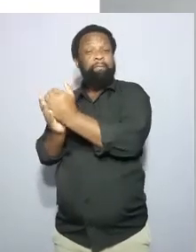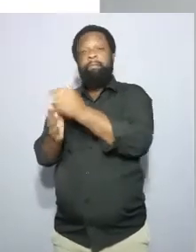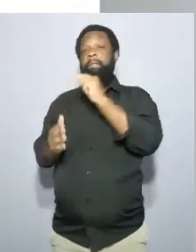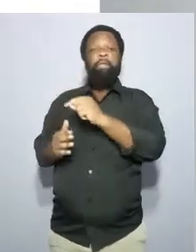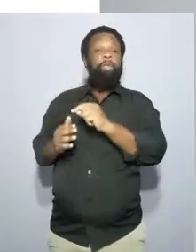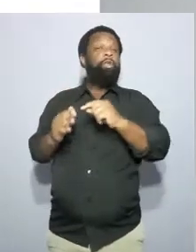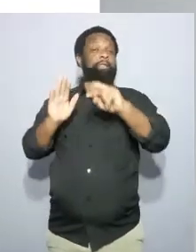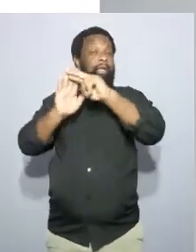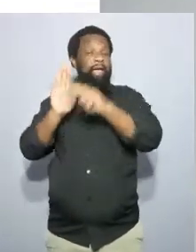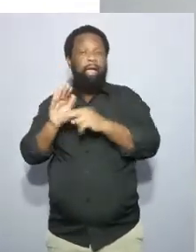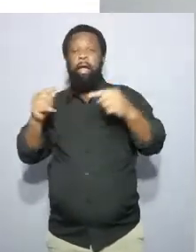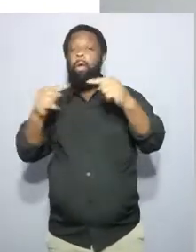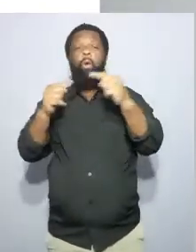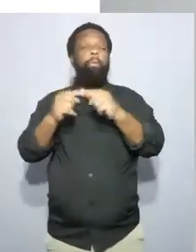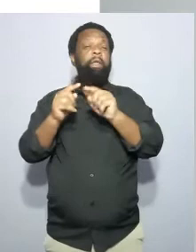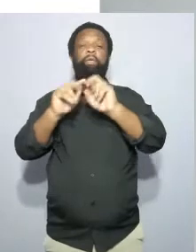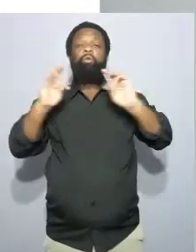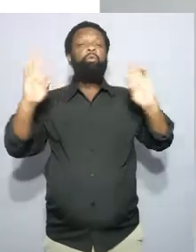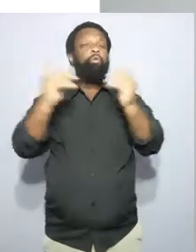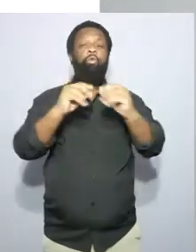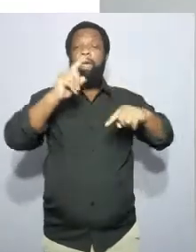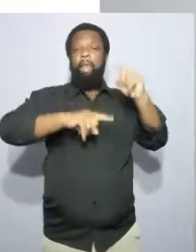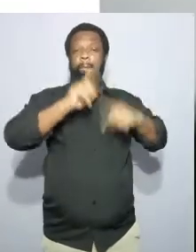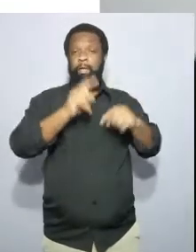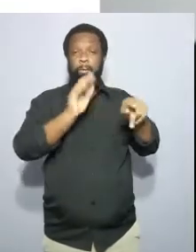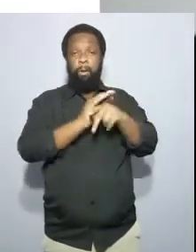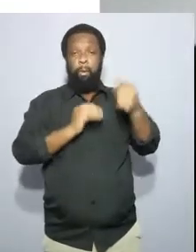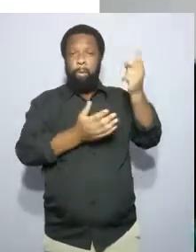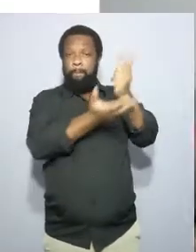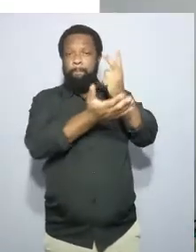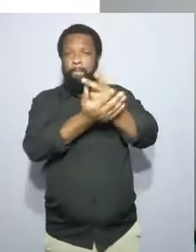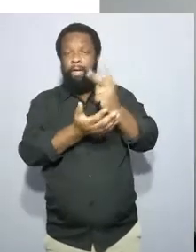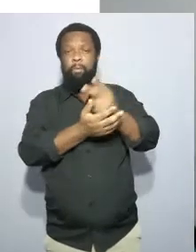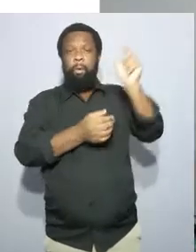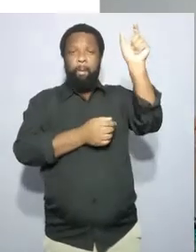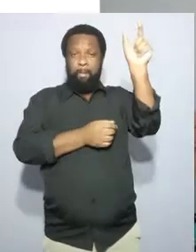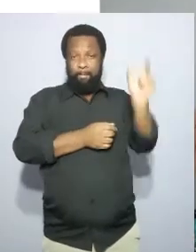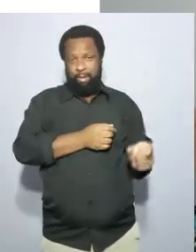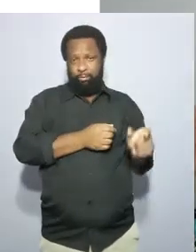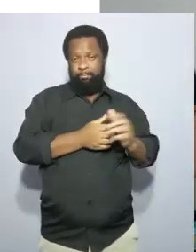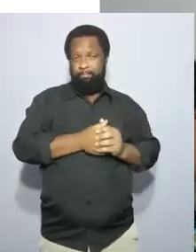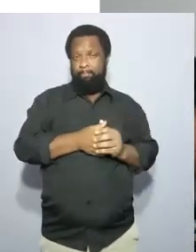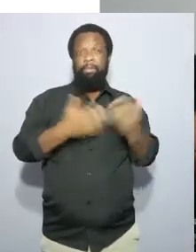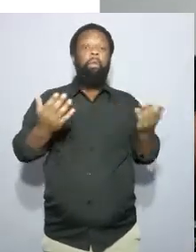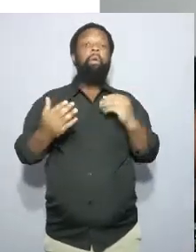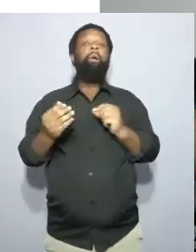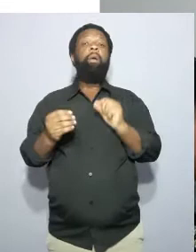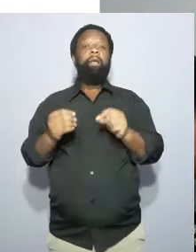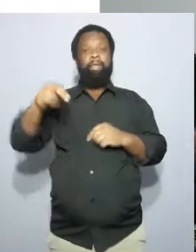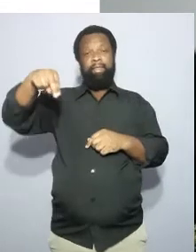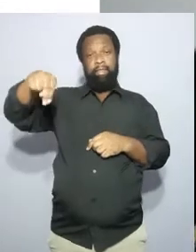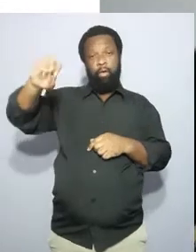de elementos no mesmo período. Então, pessoal, o que acontece aqui? O neônio,